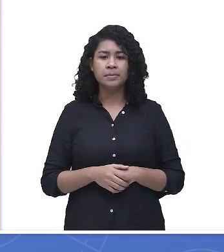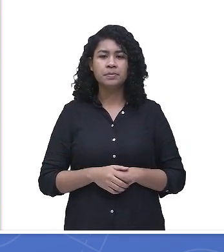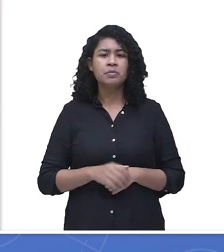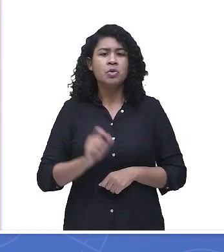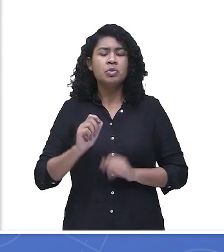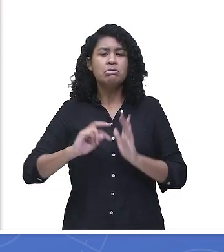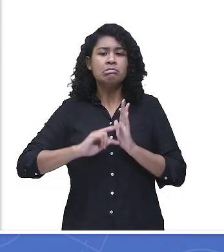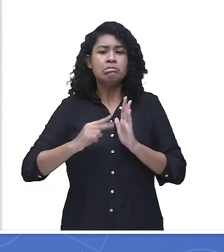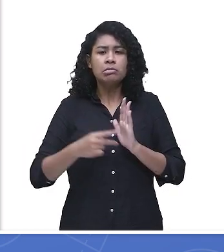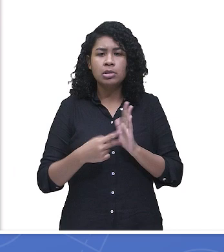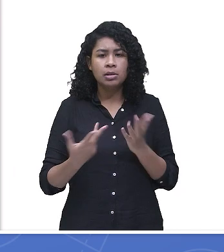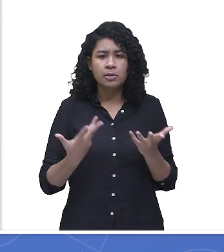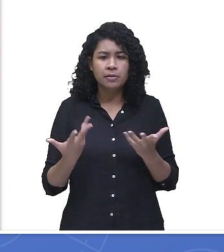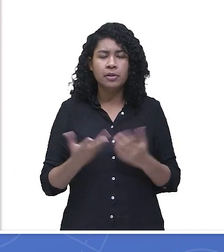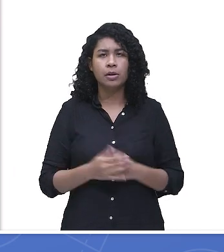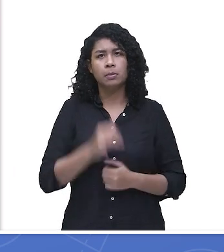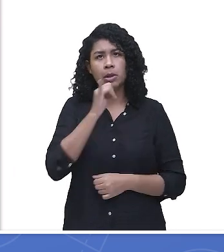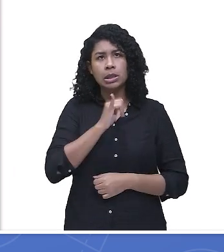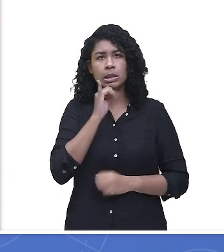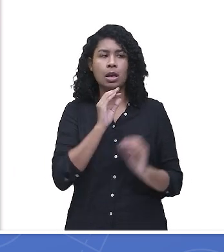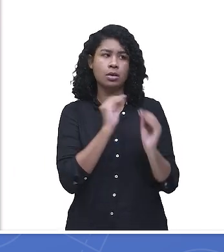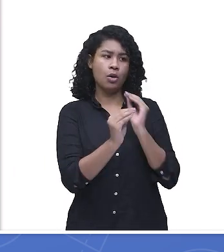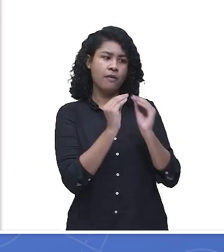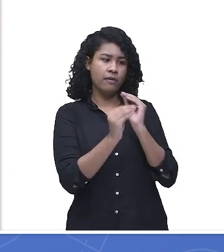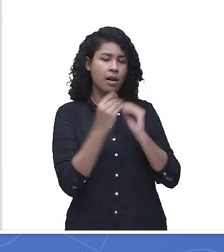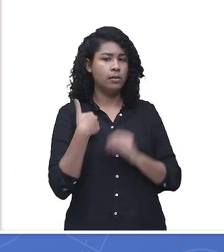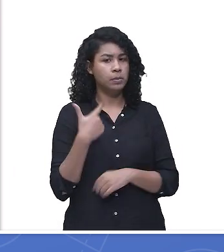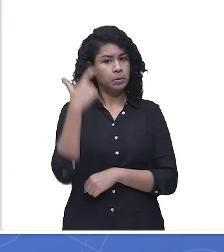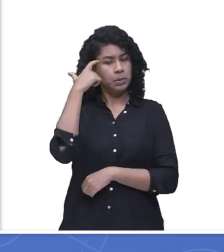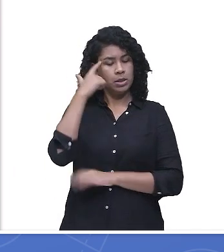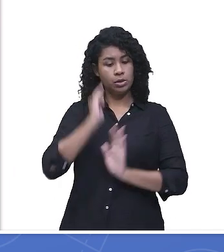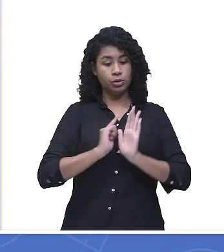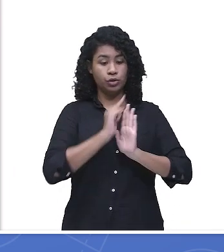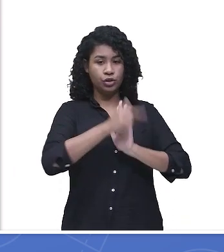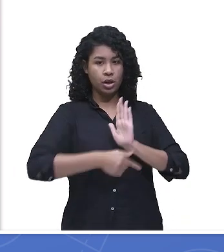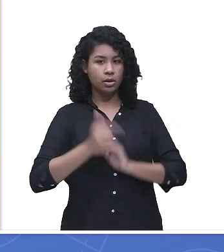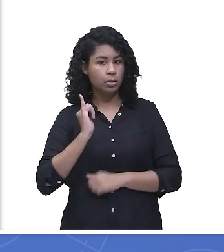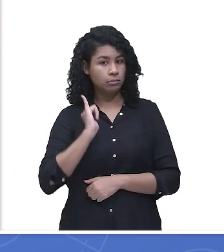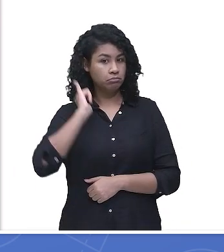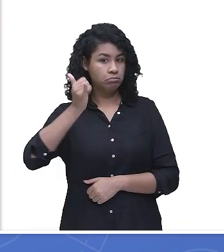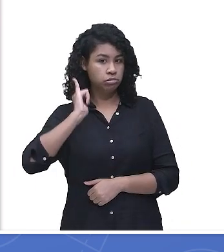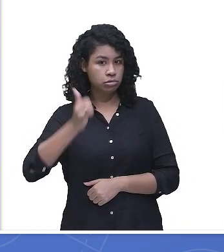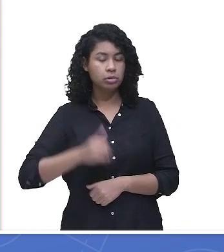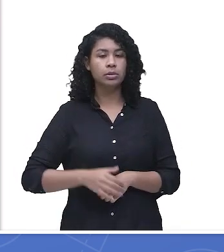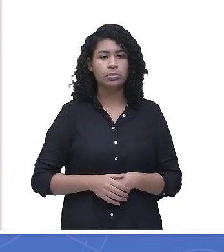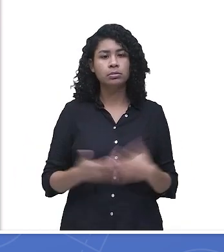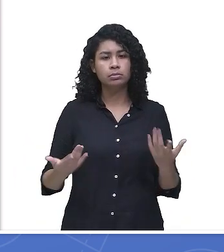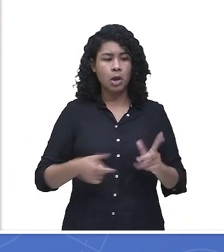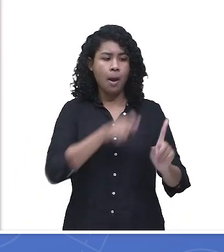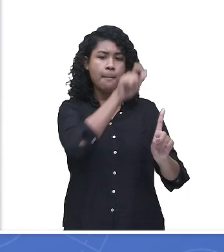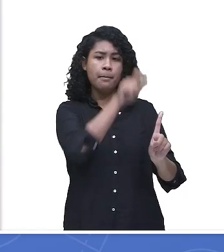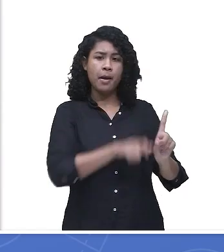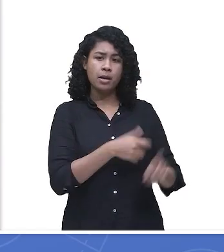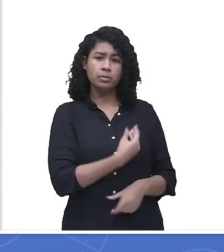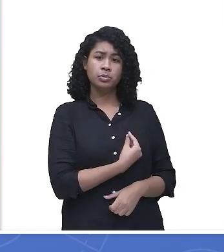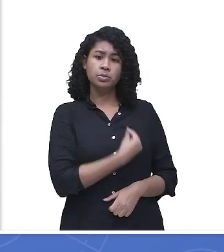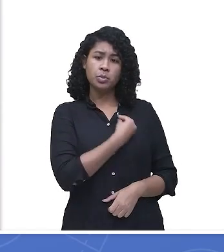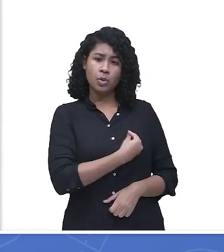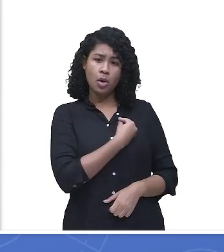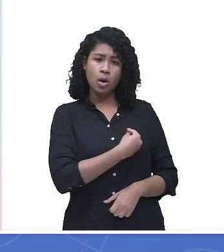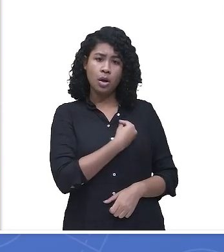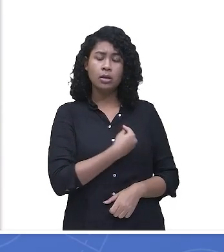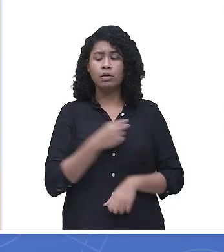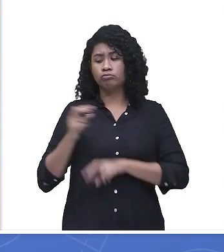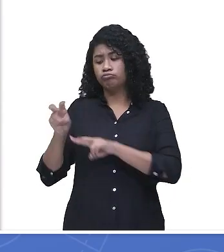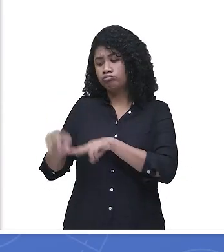se podemos pensar em uma novela, esse gênero narrativo, de repente, determinado personagem que vive lá no espaço